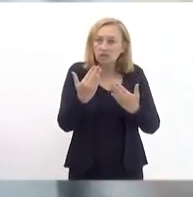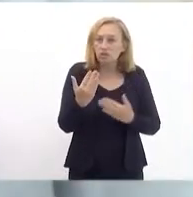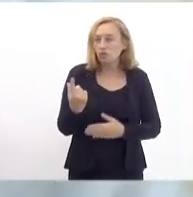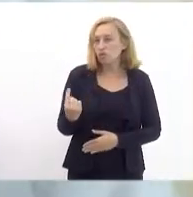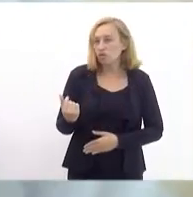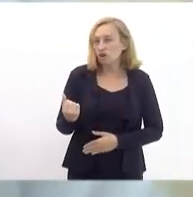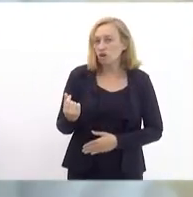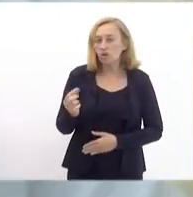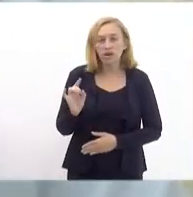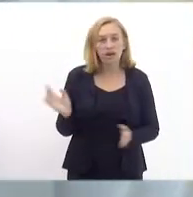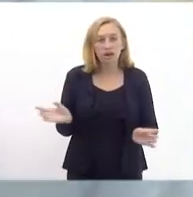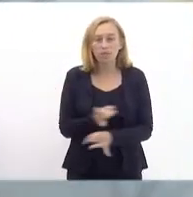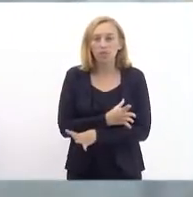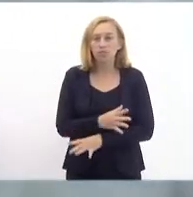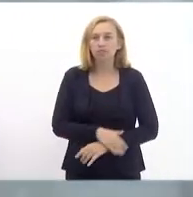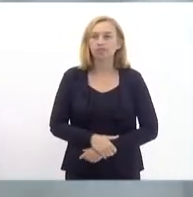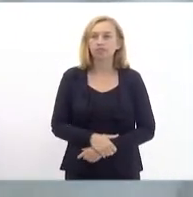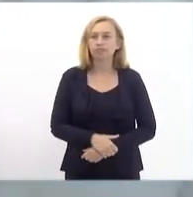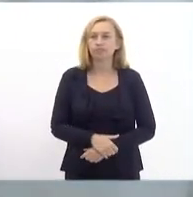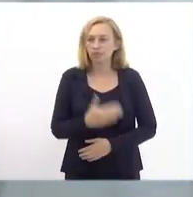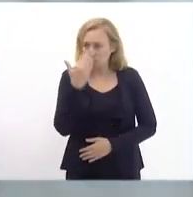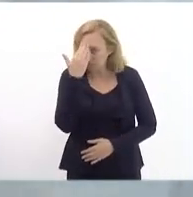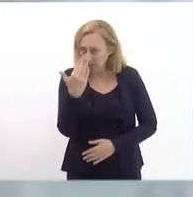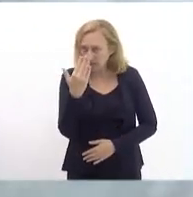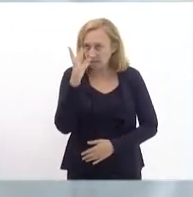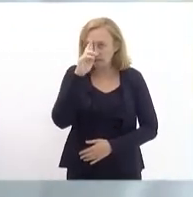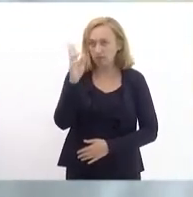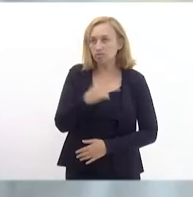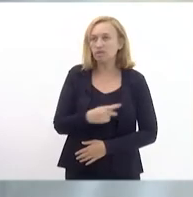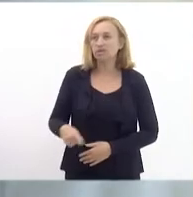vermelho? Muito obrigado, gente.